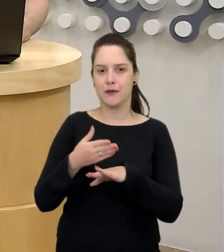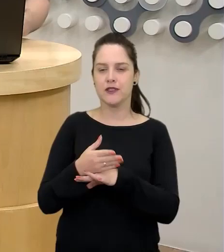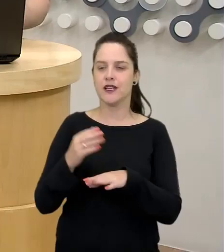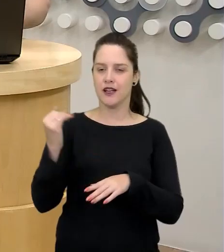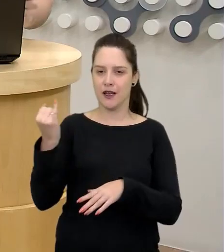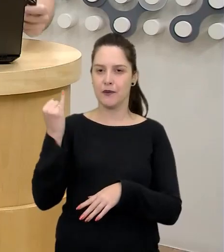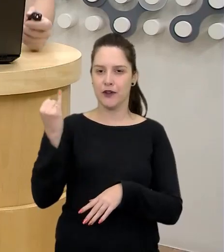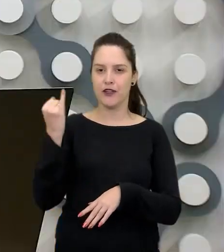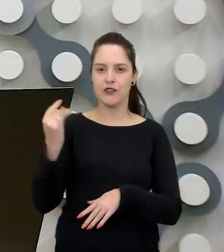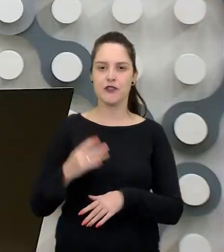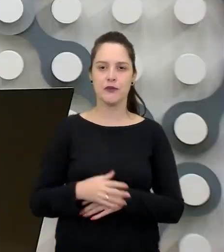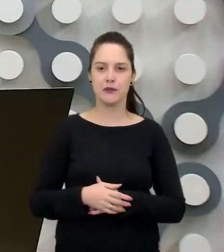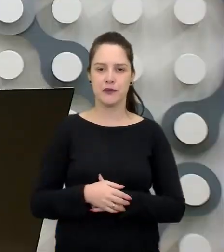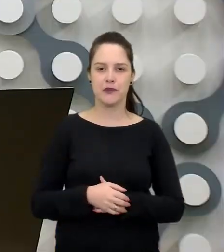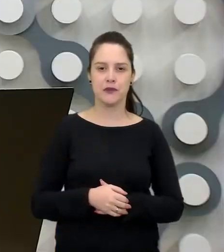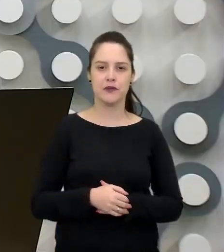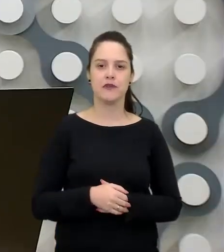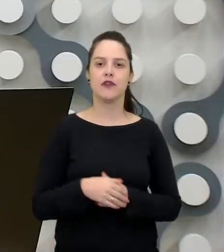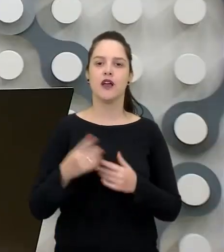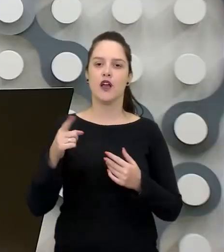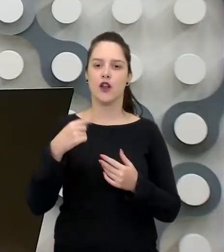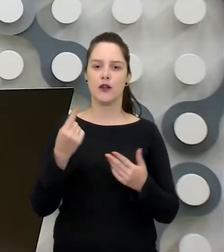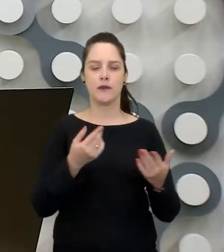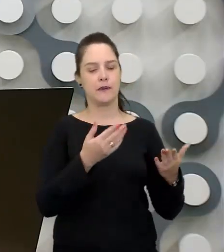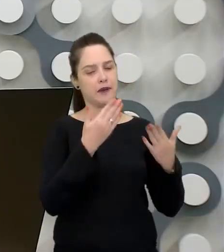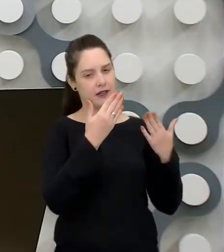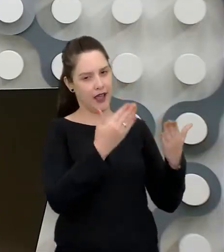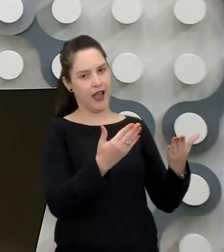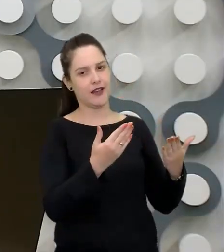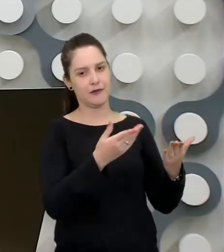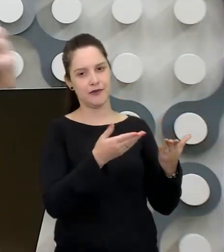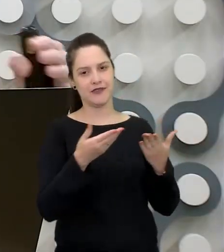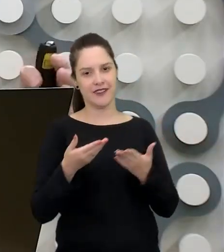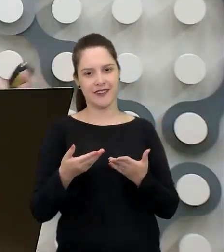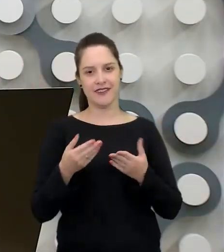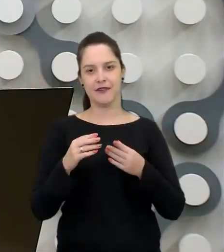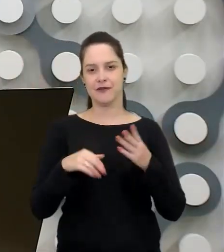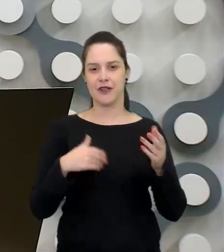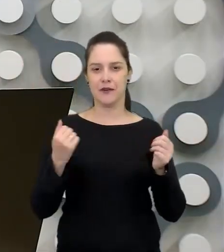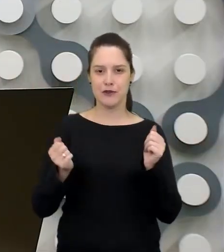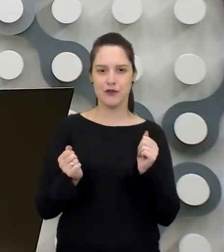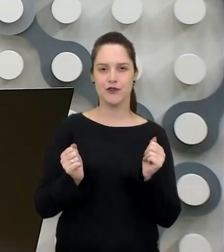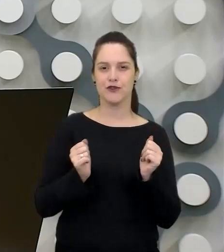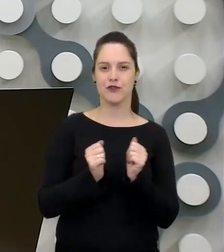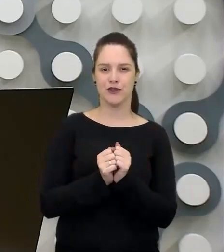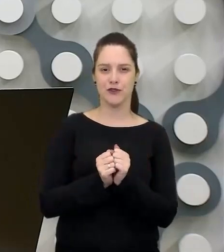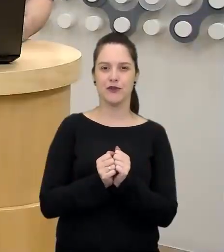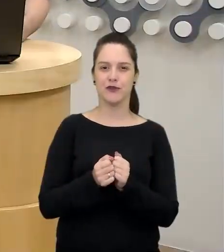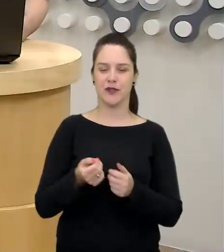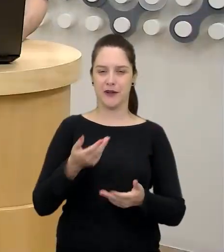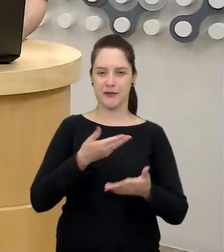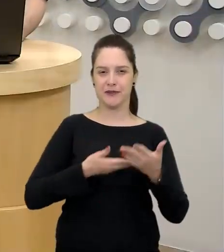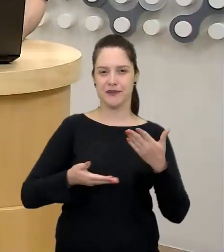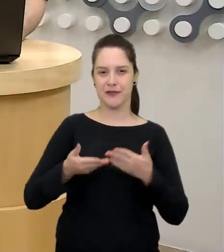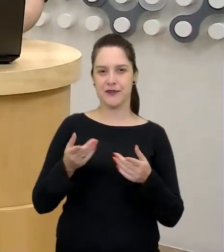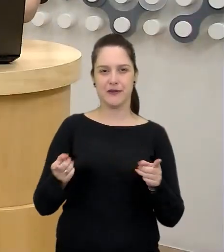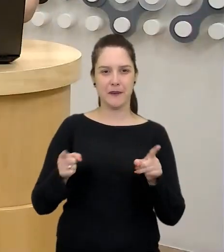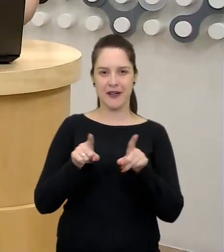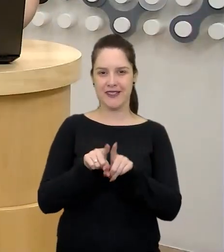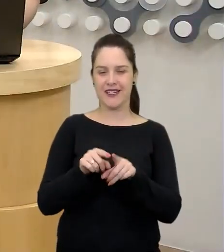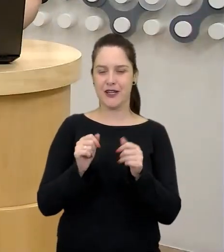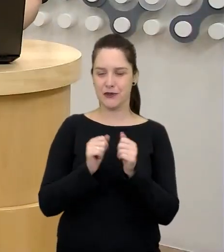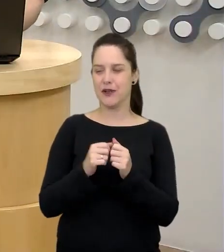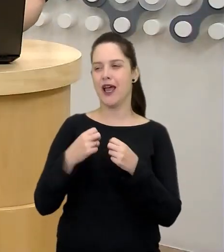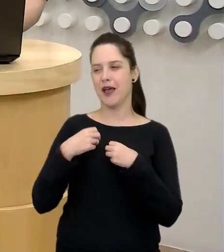Ed. Então, obrigado, Mafê, por mais uma vez aceitar o convite. É um prazer, eu sei que sempre. Muita correria aí, mas... É sempre um prazer. E